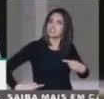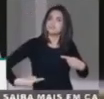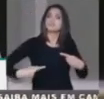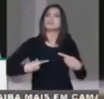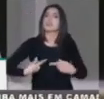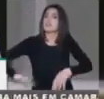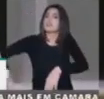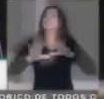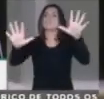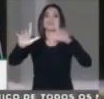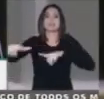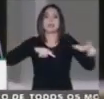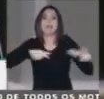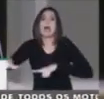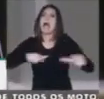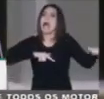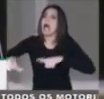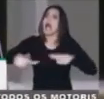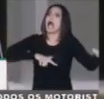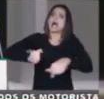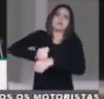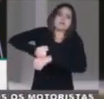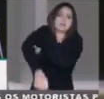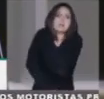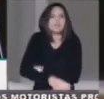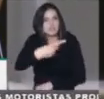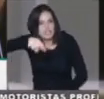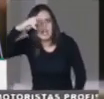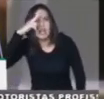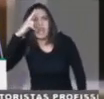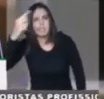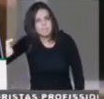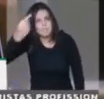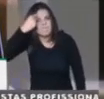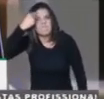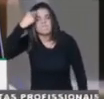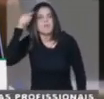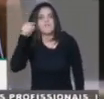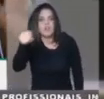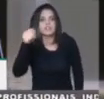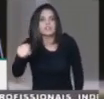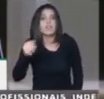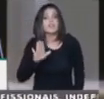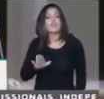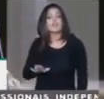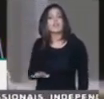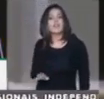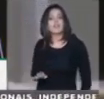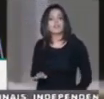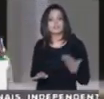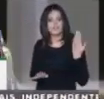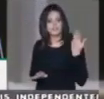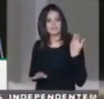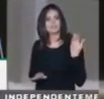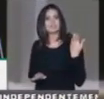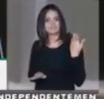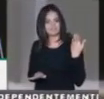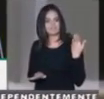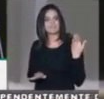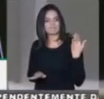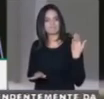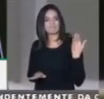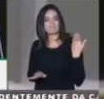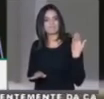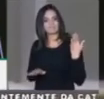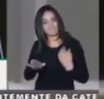mesmo nível. Lembre, senhor deputado, você foi criança e provavelmente